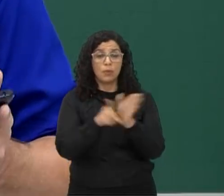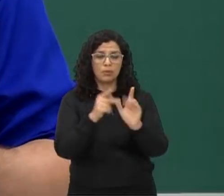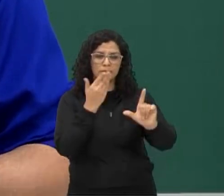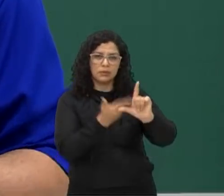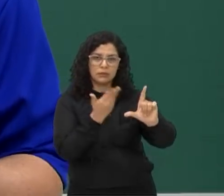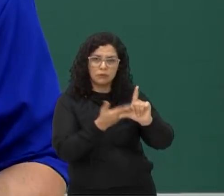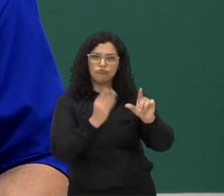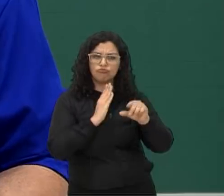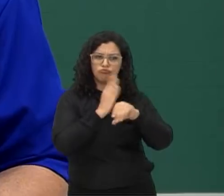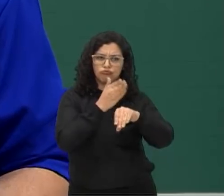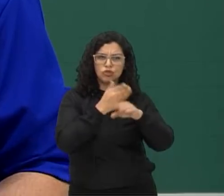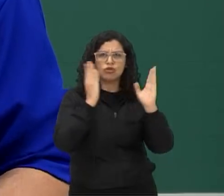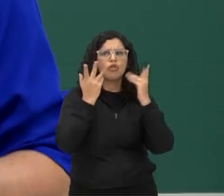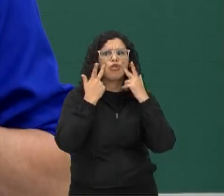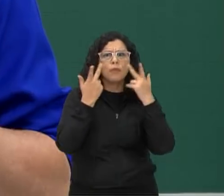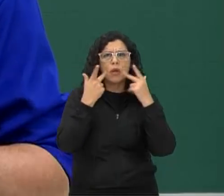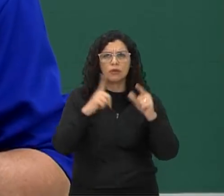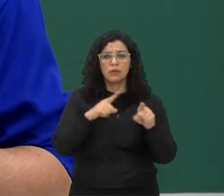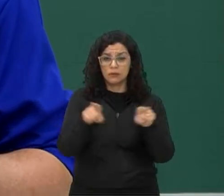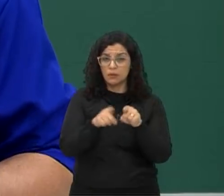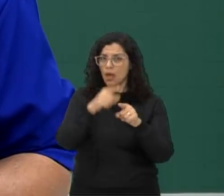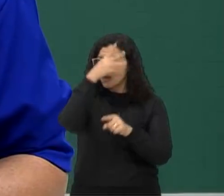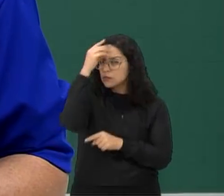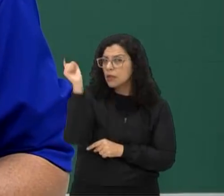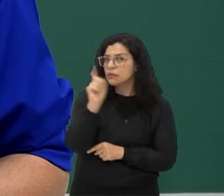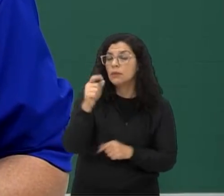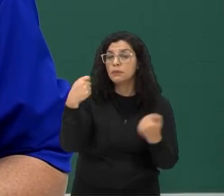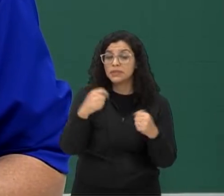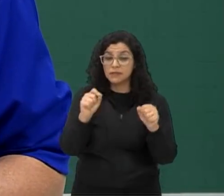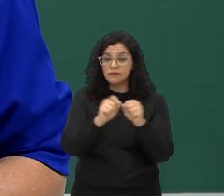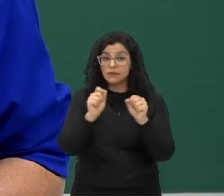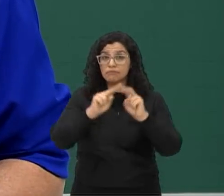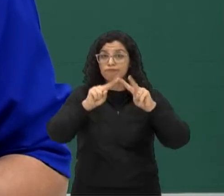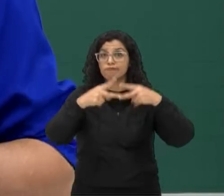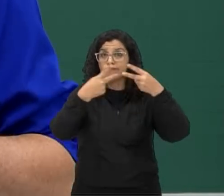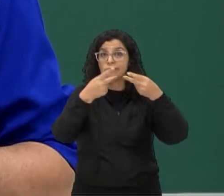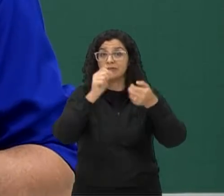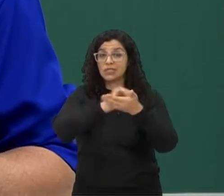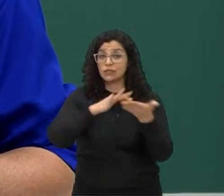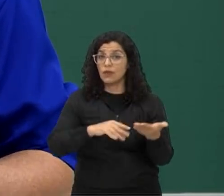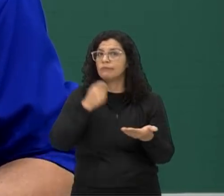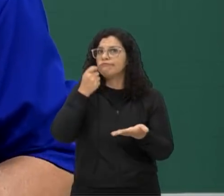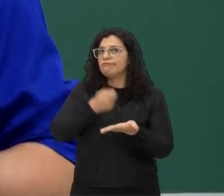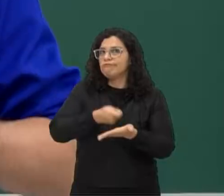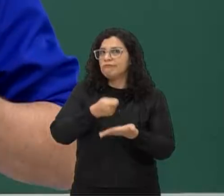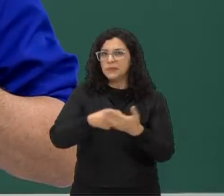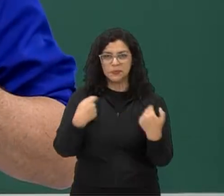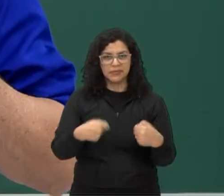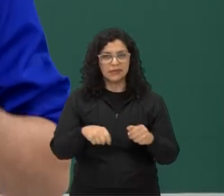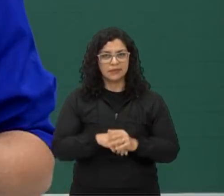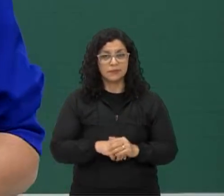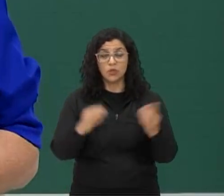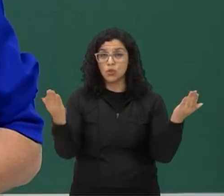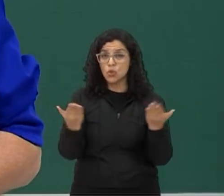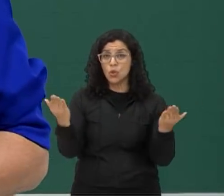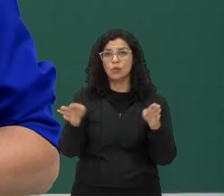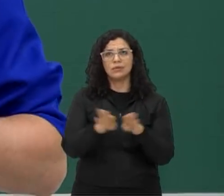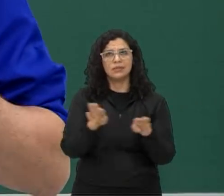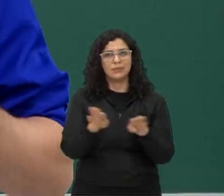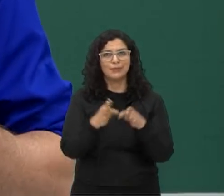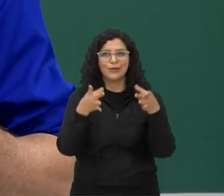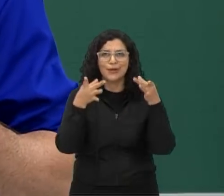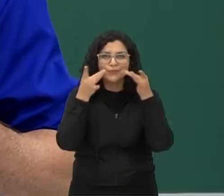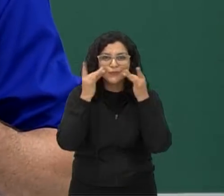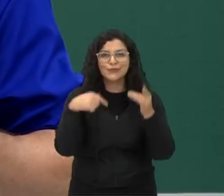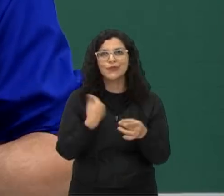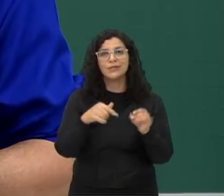a internet, usa o Google Classroom, não esqueça de realizar as atividades obrigatórias. E hoje, por ser ao vivo,